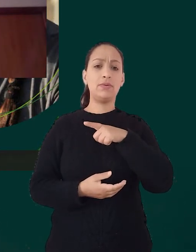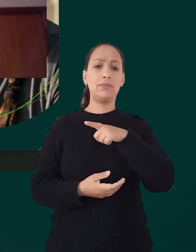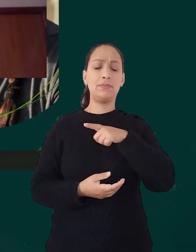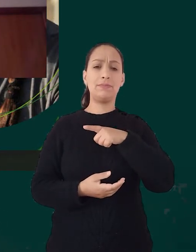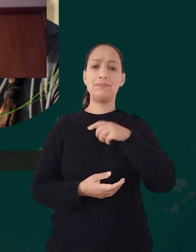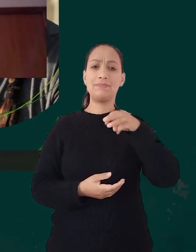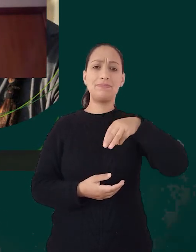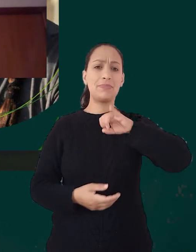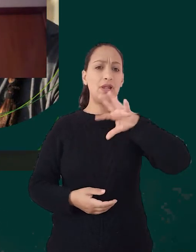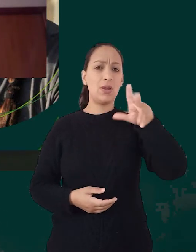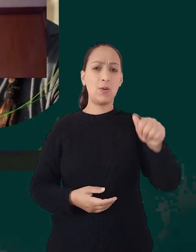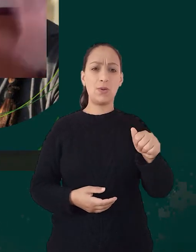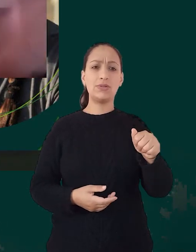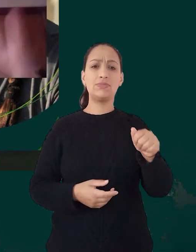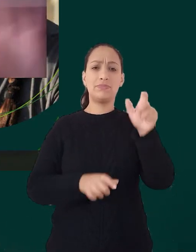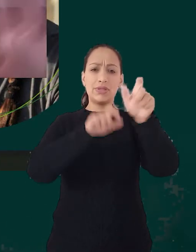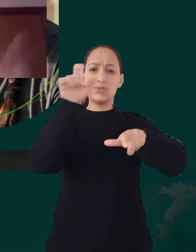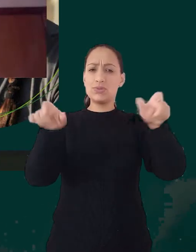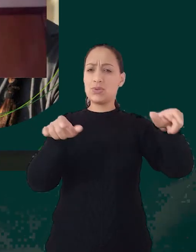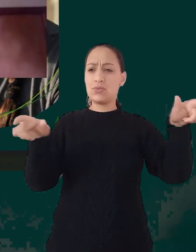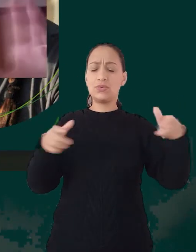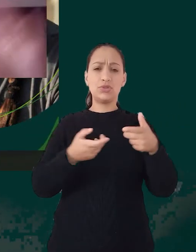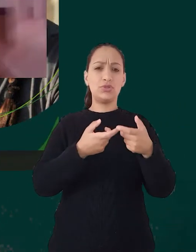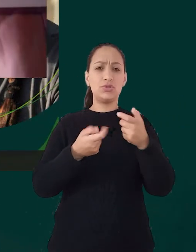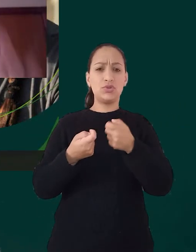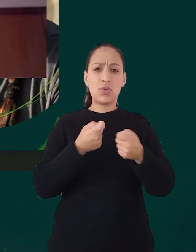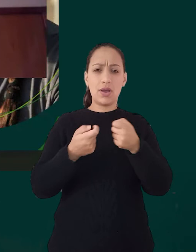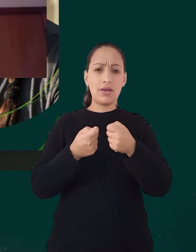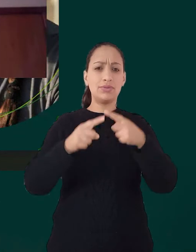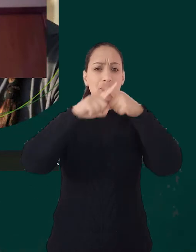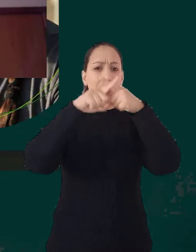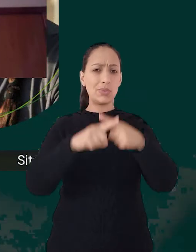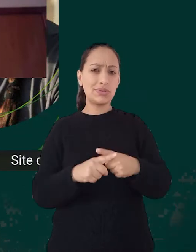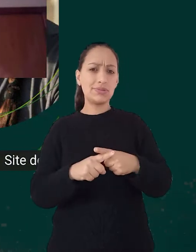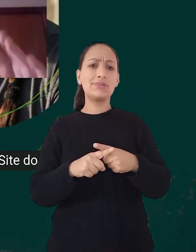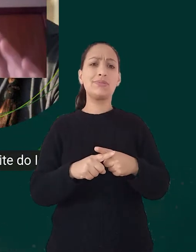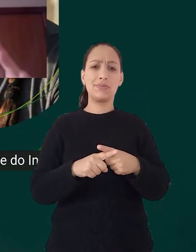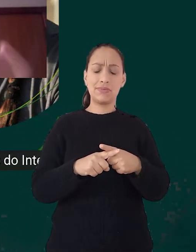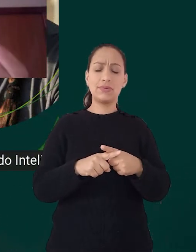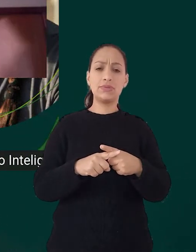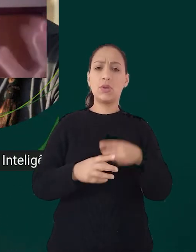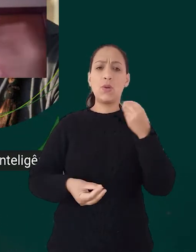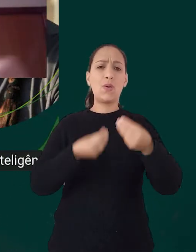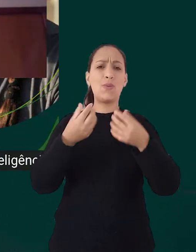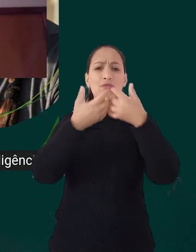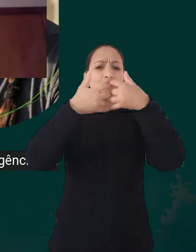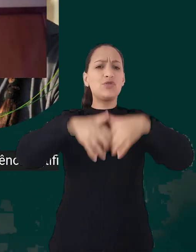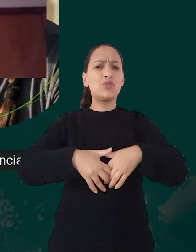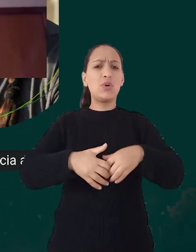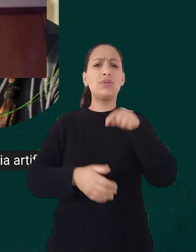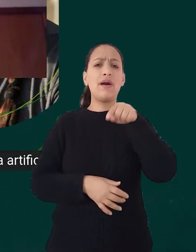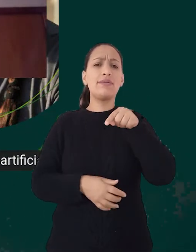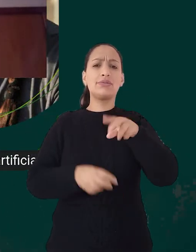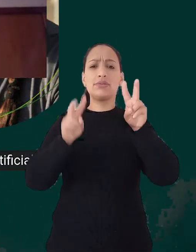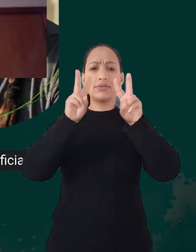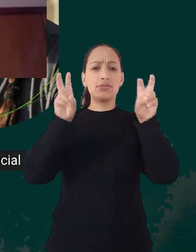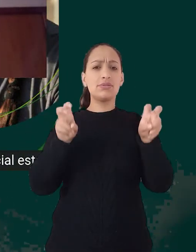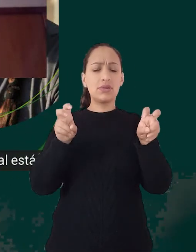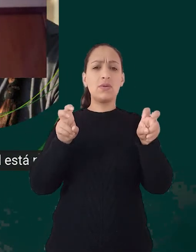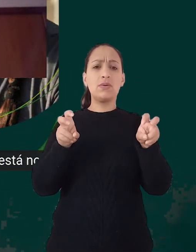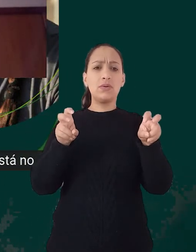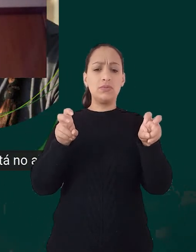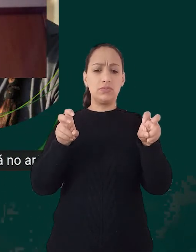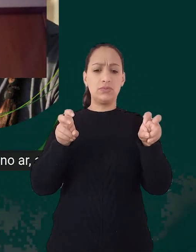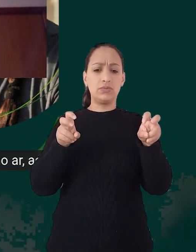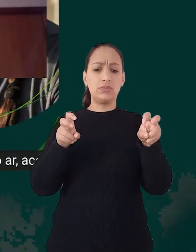milhões de jogadores, e tem a questão das competições, no caso do LoL, né, como é que funciona essa questão daí